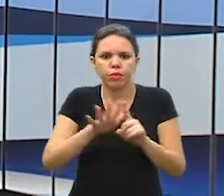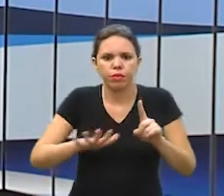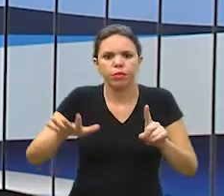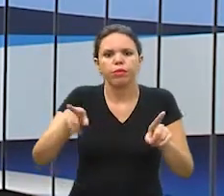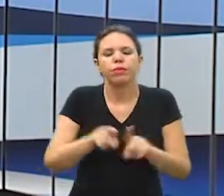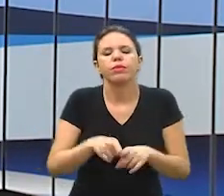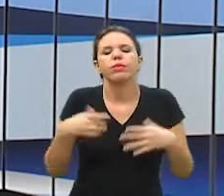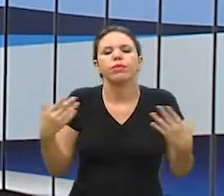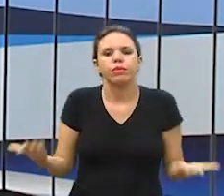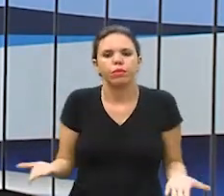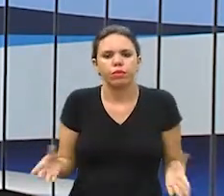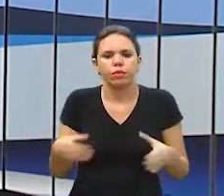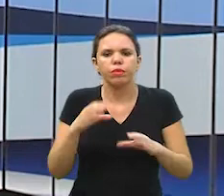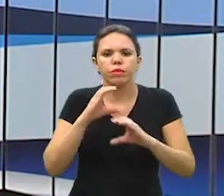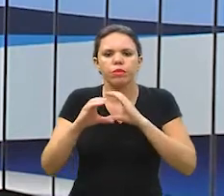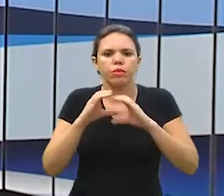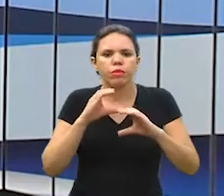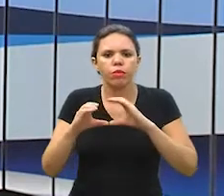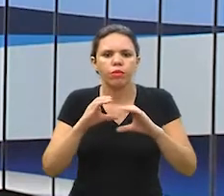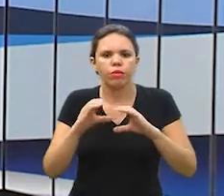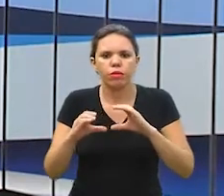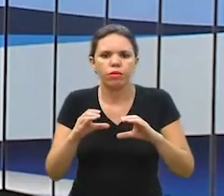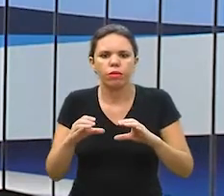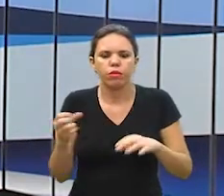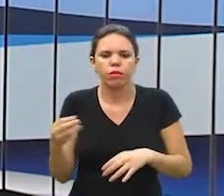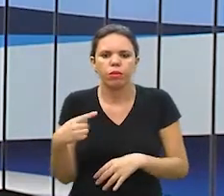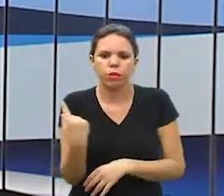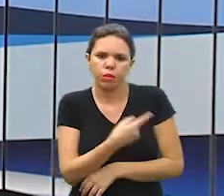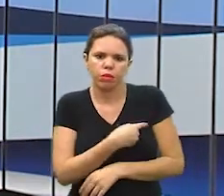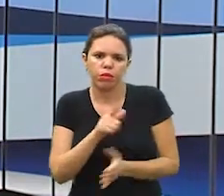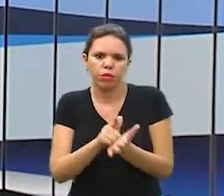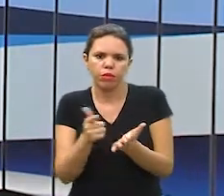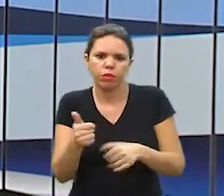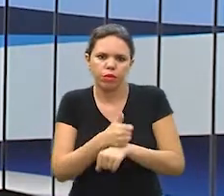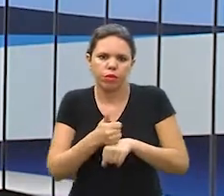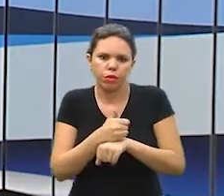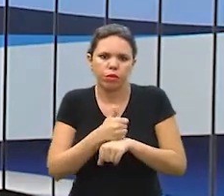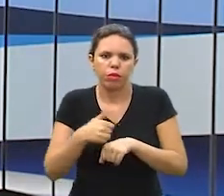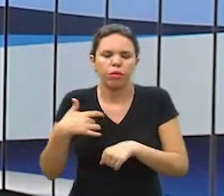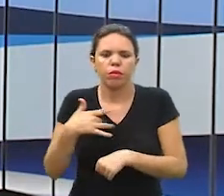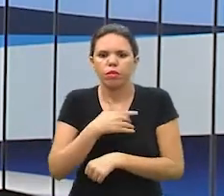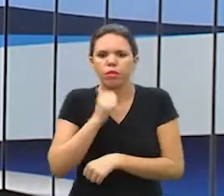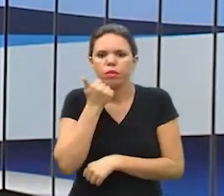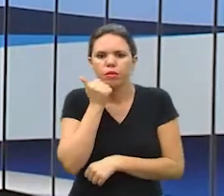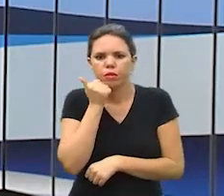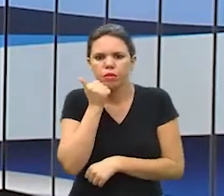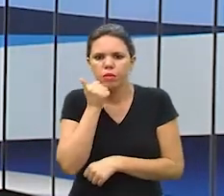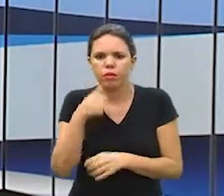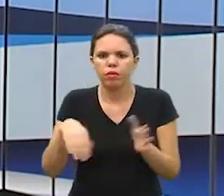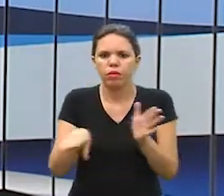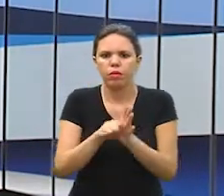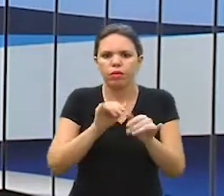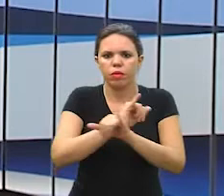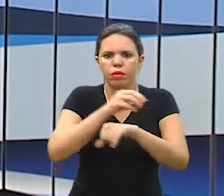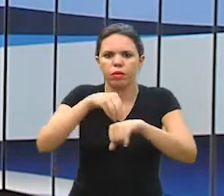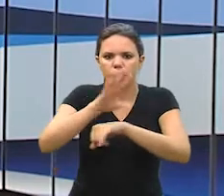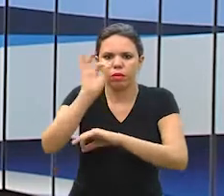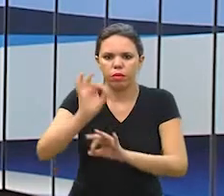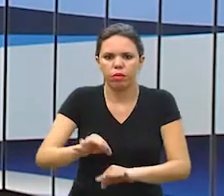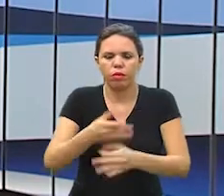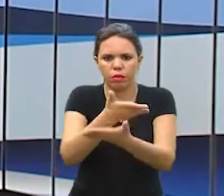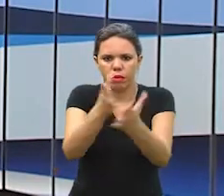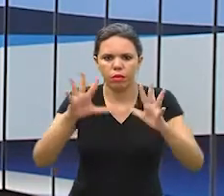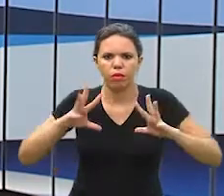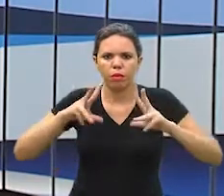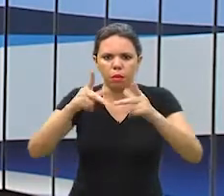sociedade? Será que a comunicação de nós, jornalistas, da área da ciência, está chegando de uma maneira correta